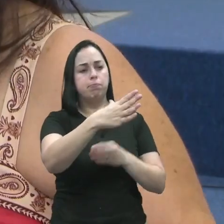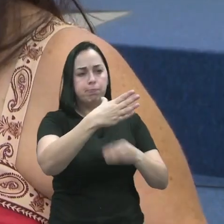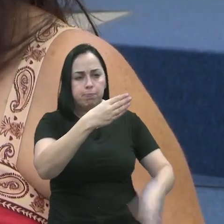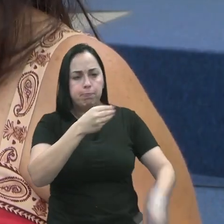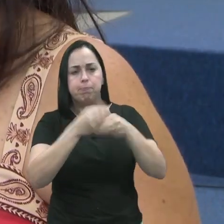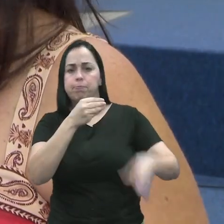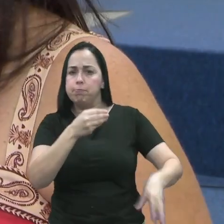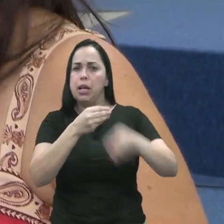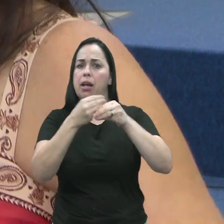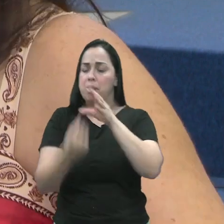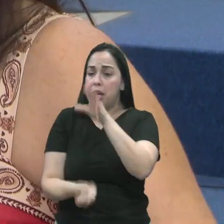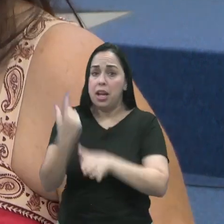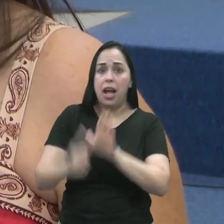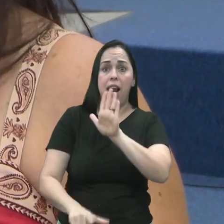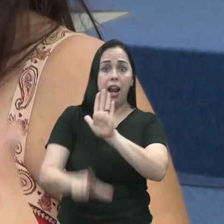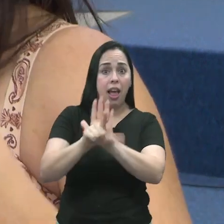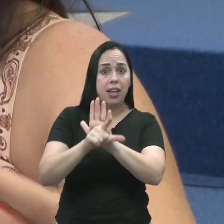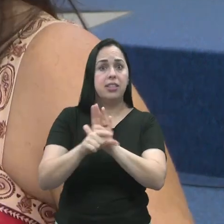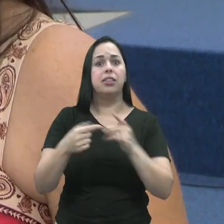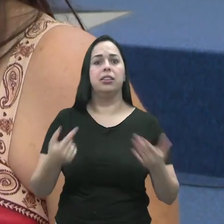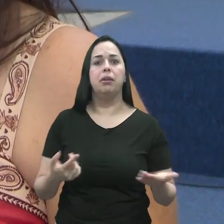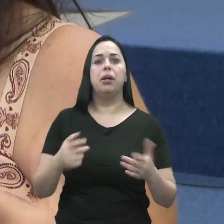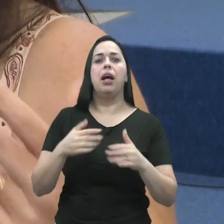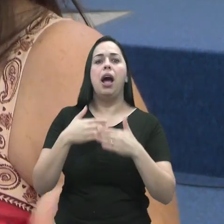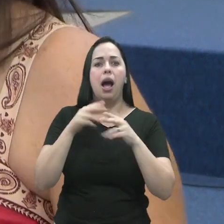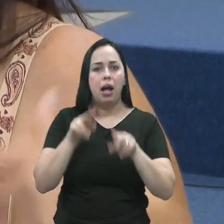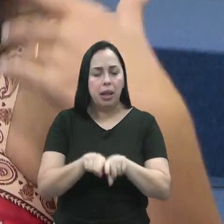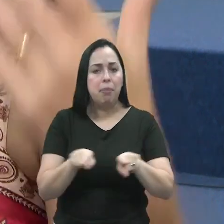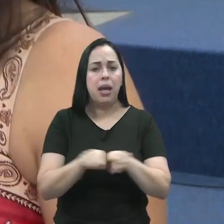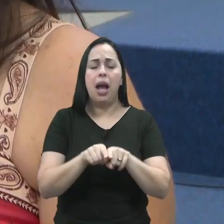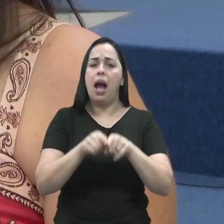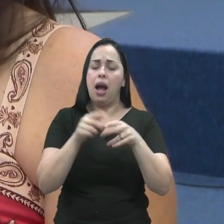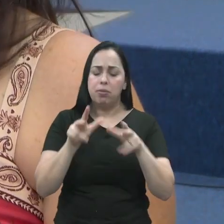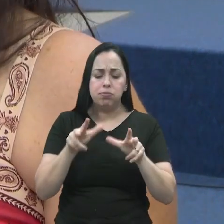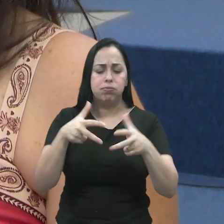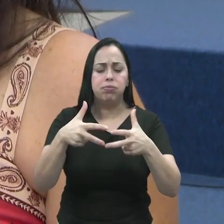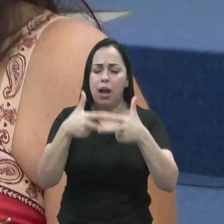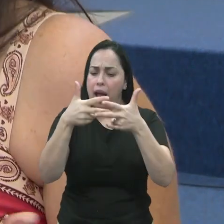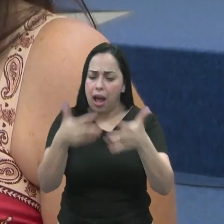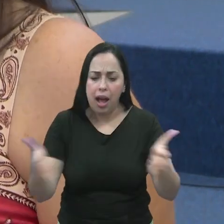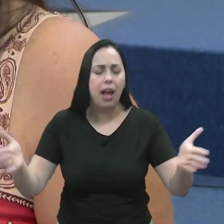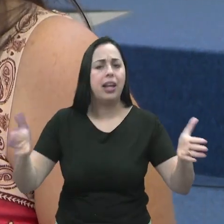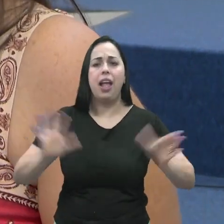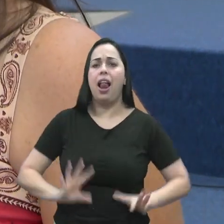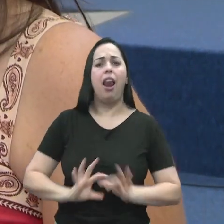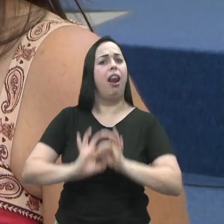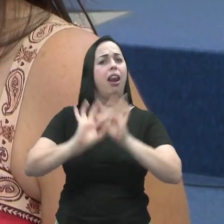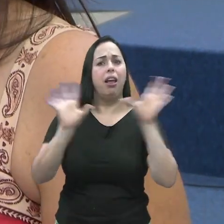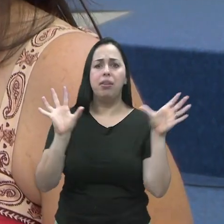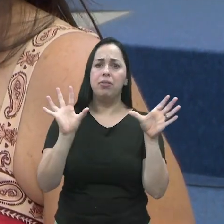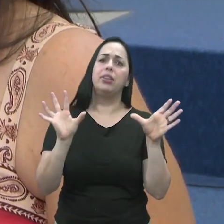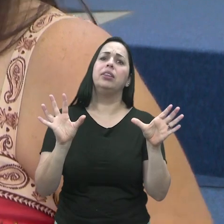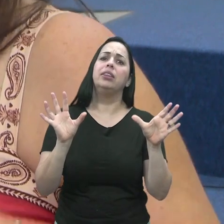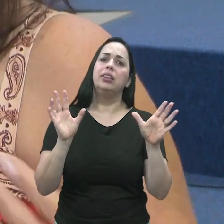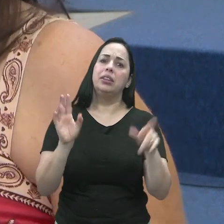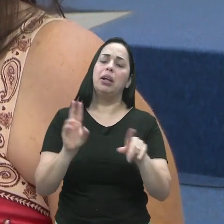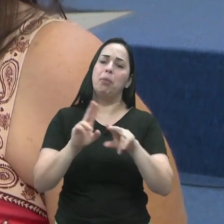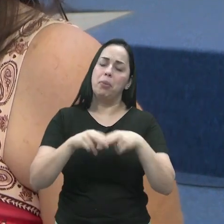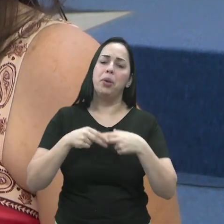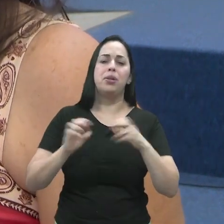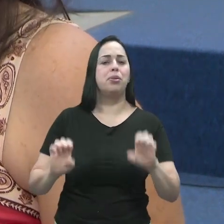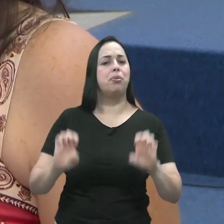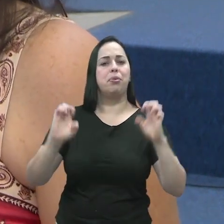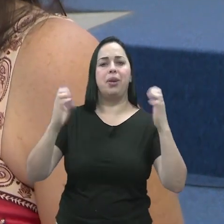para o espaço mesmo, para a população, para as pessoas usarem, usufruírem desse espaço que é nosso. Então, um